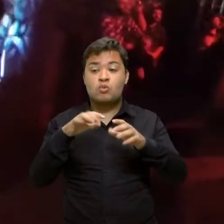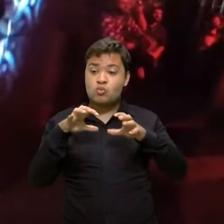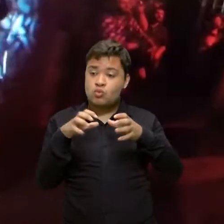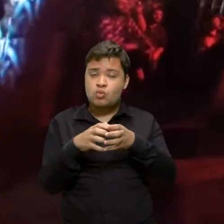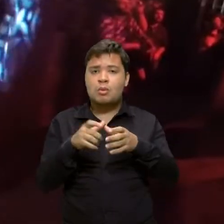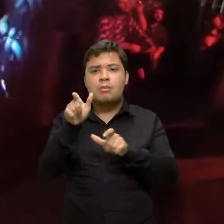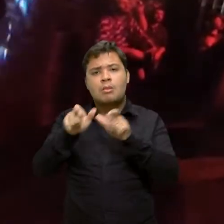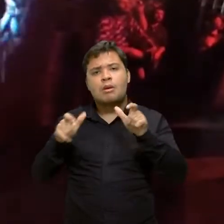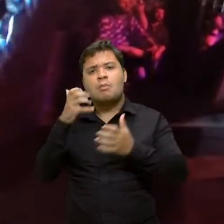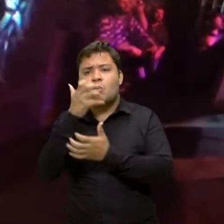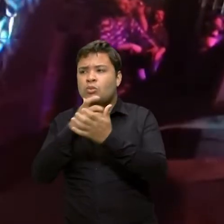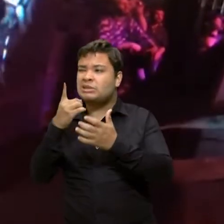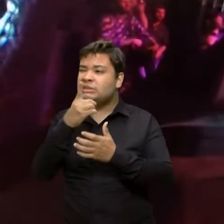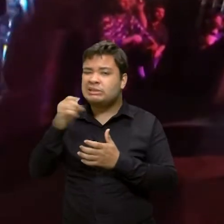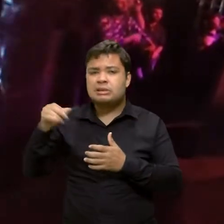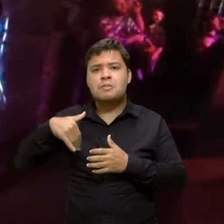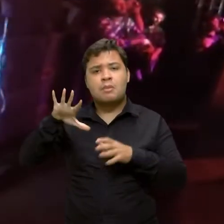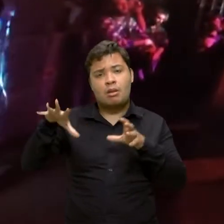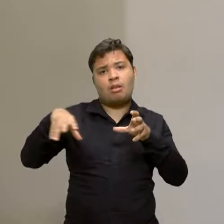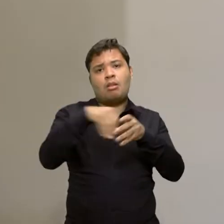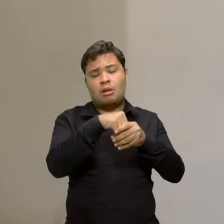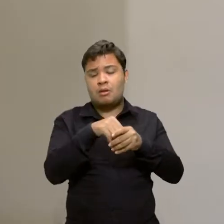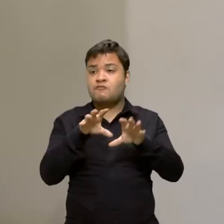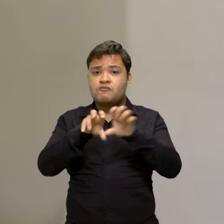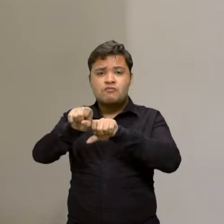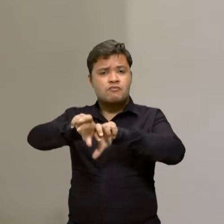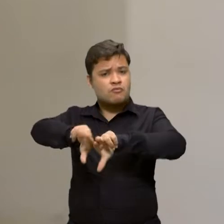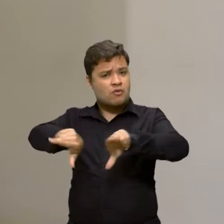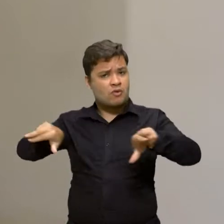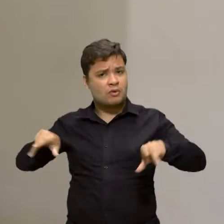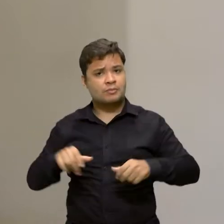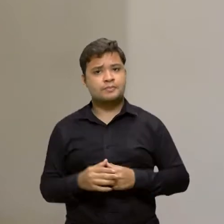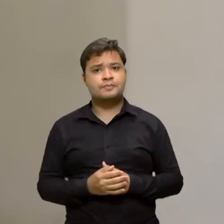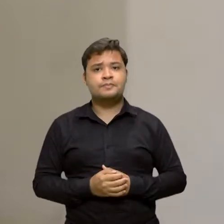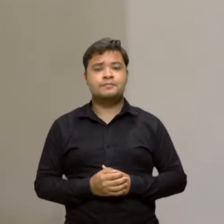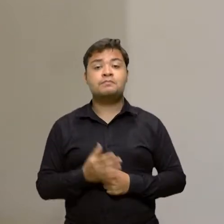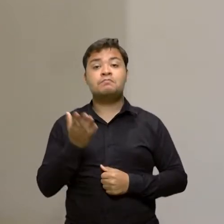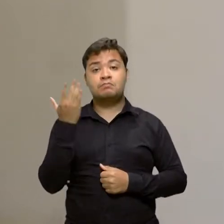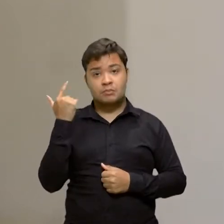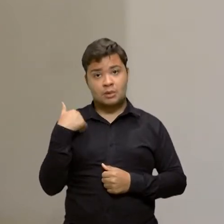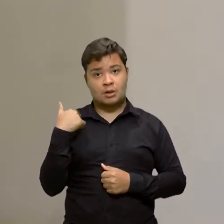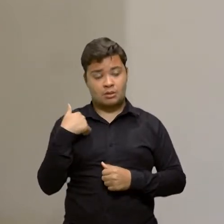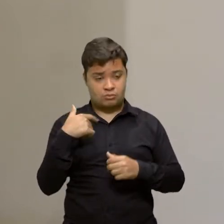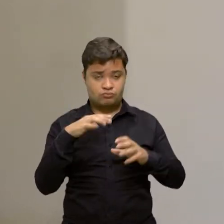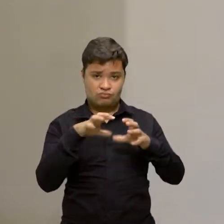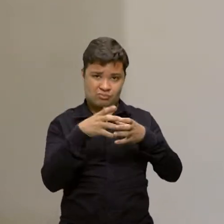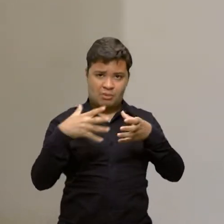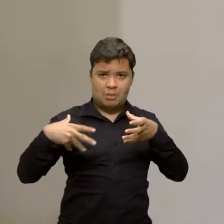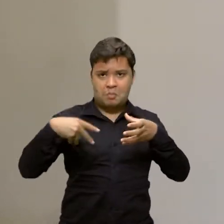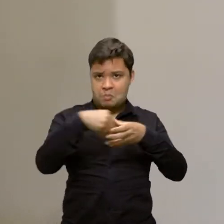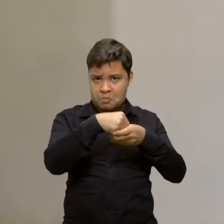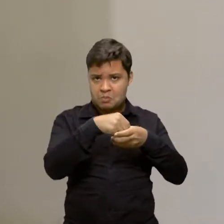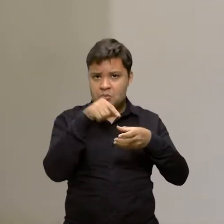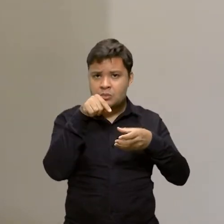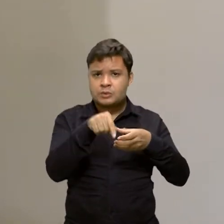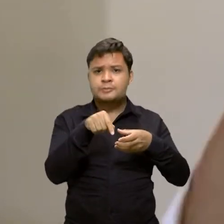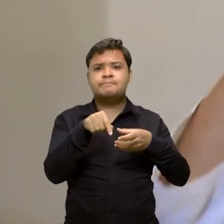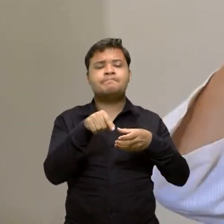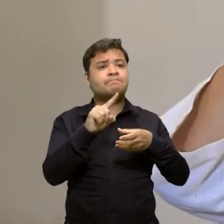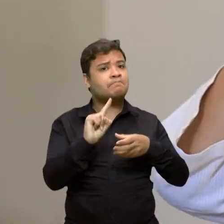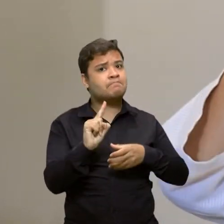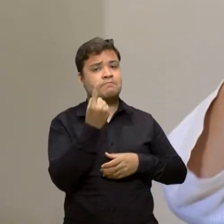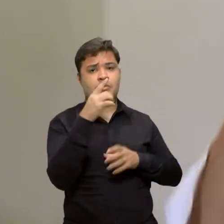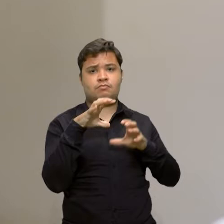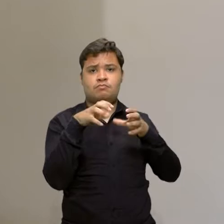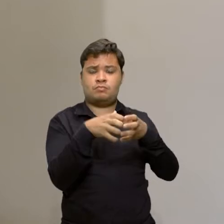músicos nas mais variadas formações. Eu comecei a integrar a banda Língua Solta, que foi a primeira